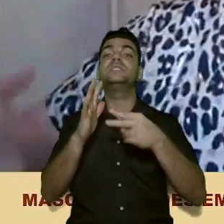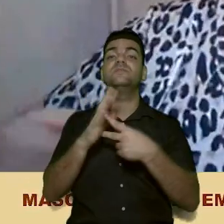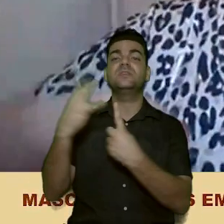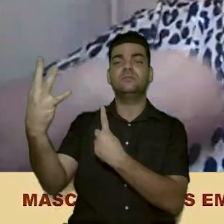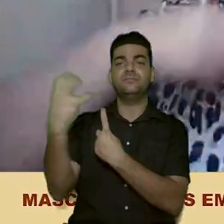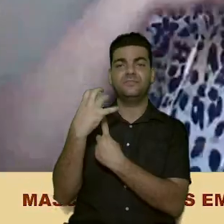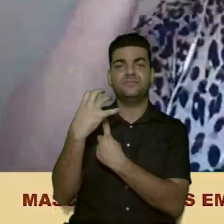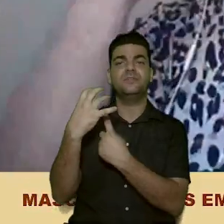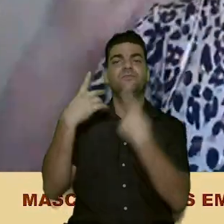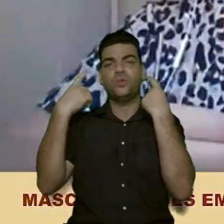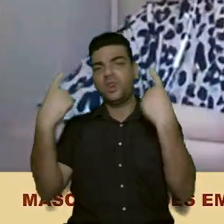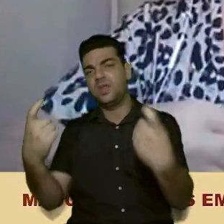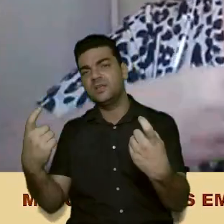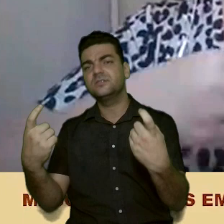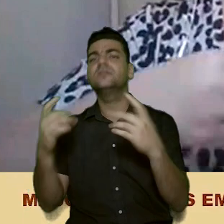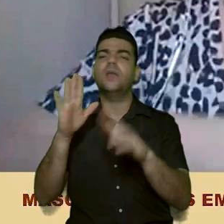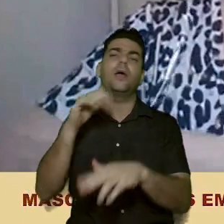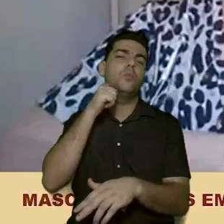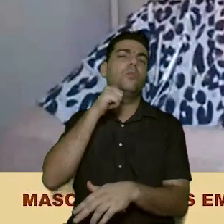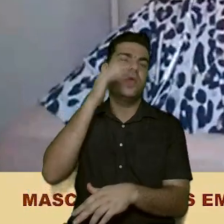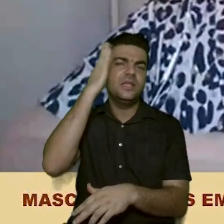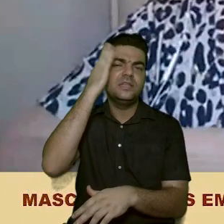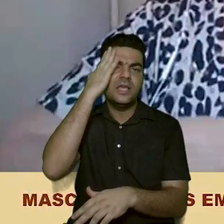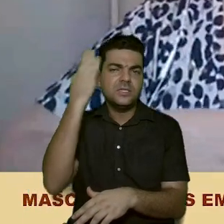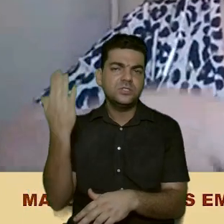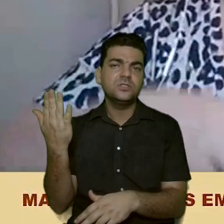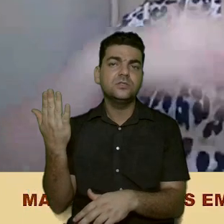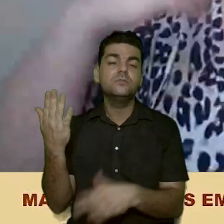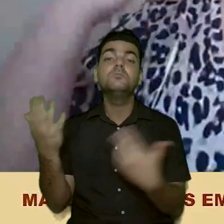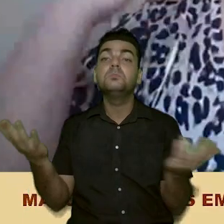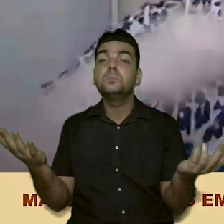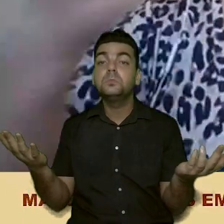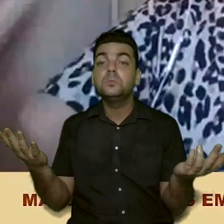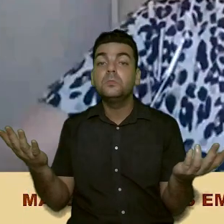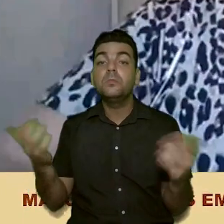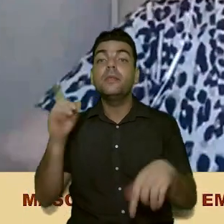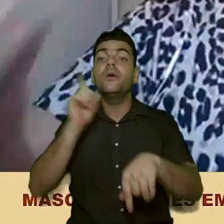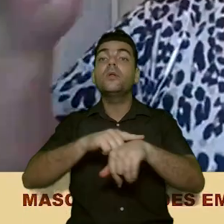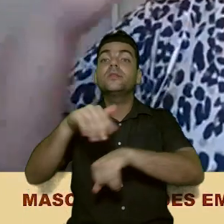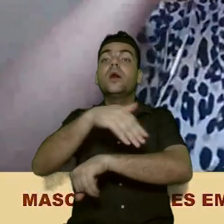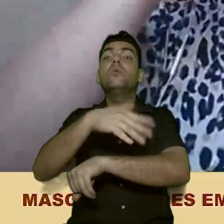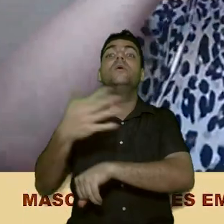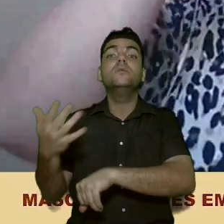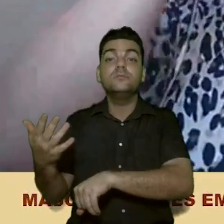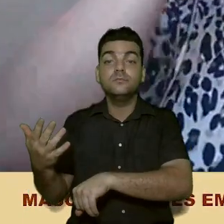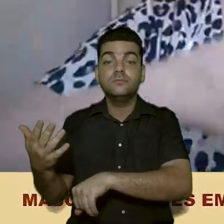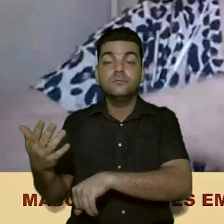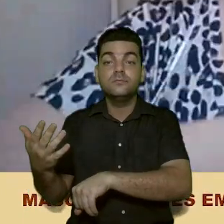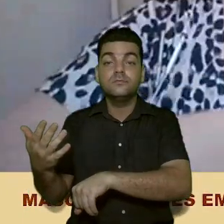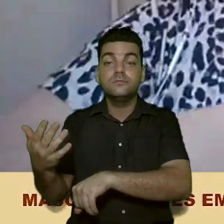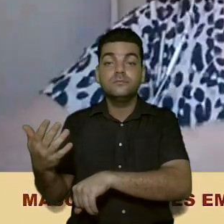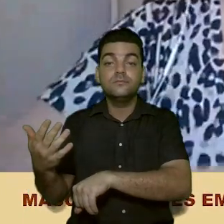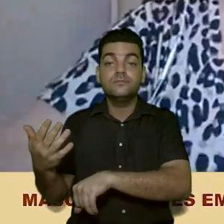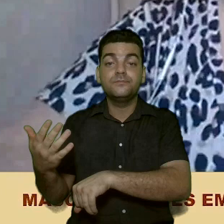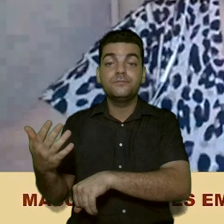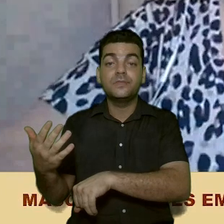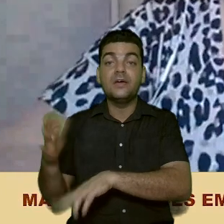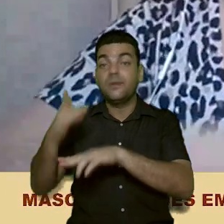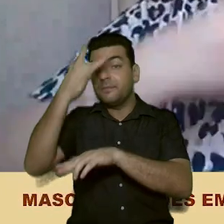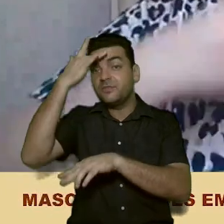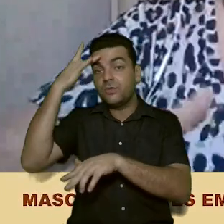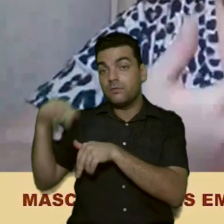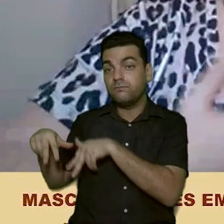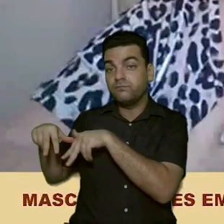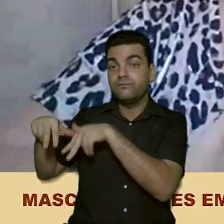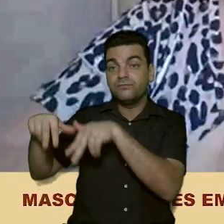violência doméstica, o que é importunação sexual, se quando a gente vai para a rua, né, ou se quando a gente tá com um companheiro,